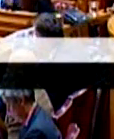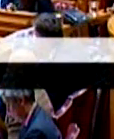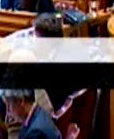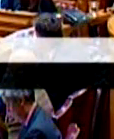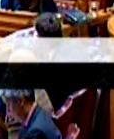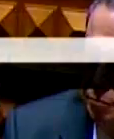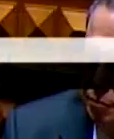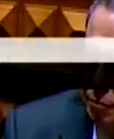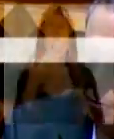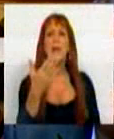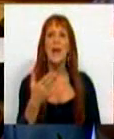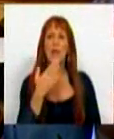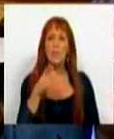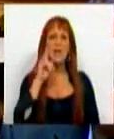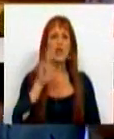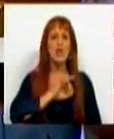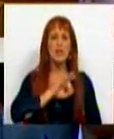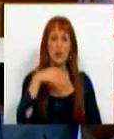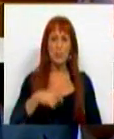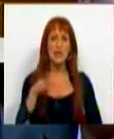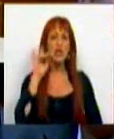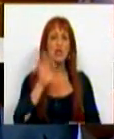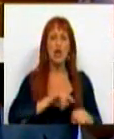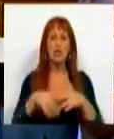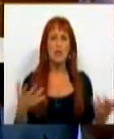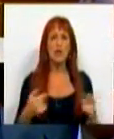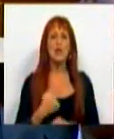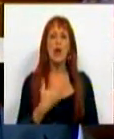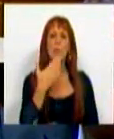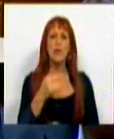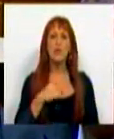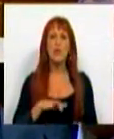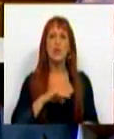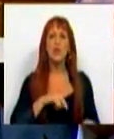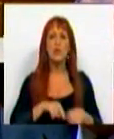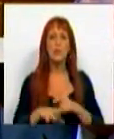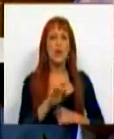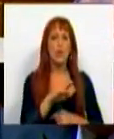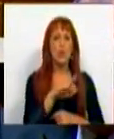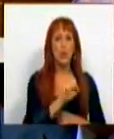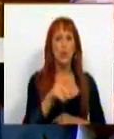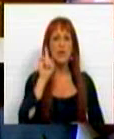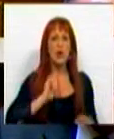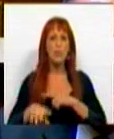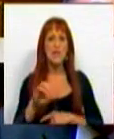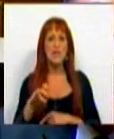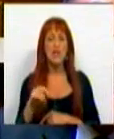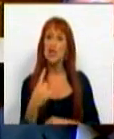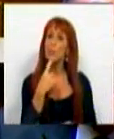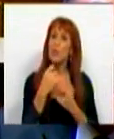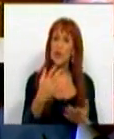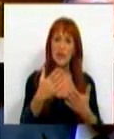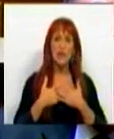Obrigado, Sra. Presidente, Sras. e Srs. Deputados, Srs. Membros do Governo. Queria agradecer ao deputado Hugo Soares e à Sra. Deputada Cília Meireles as